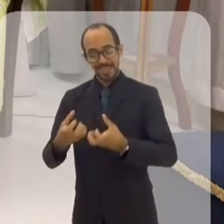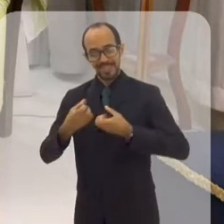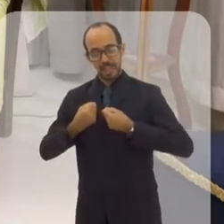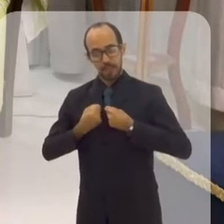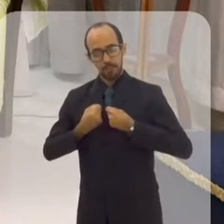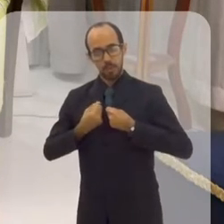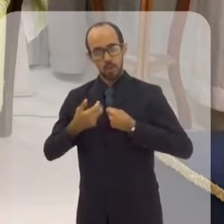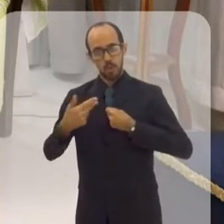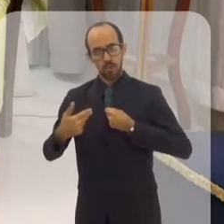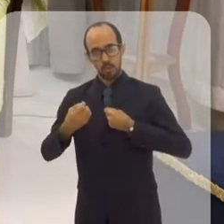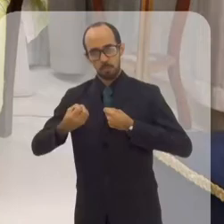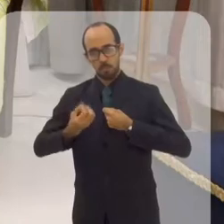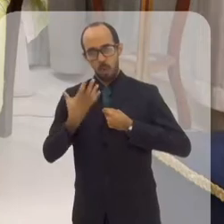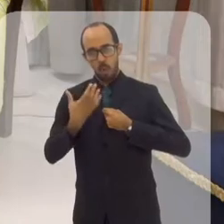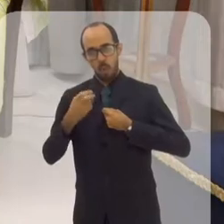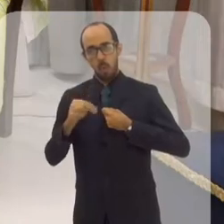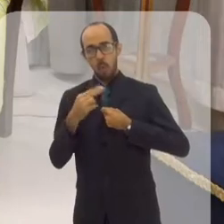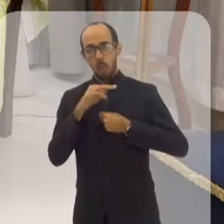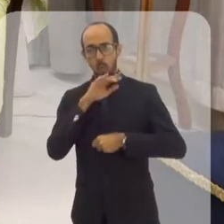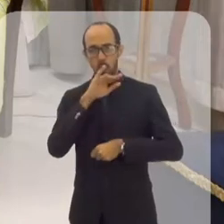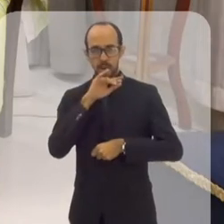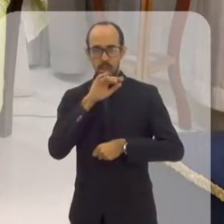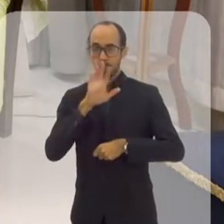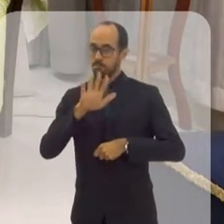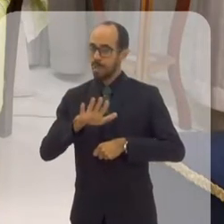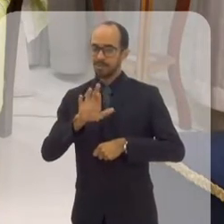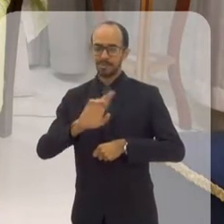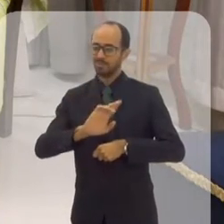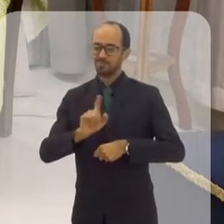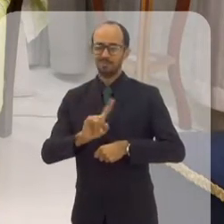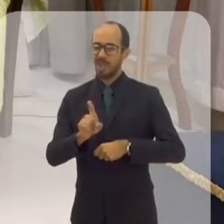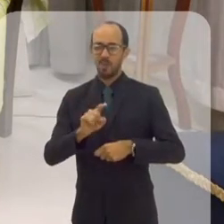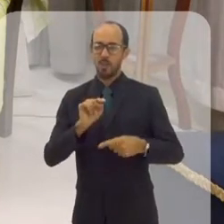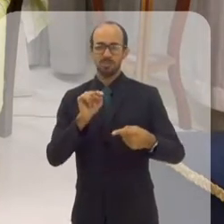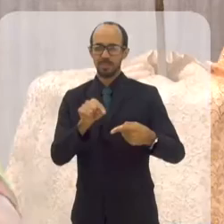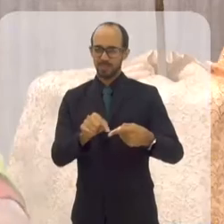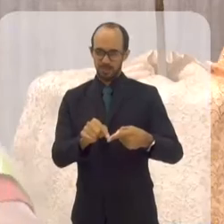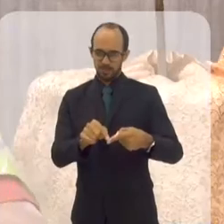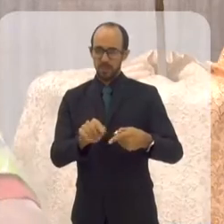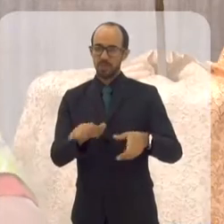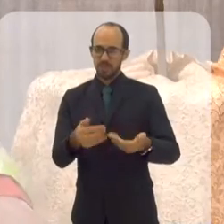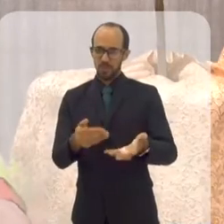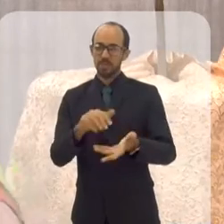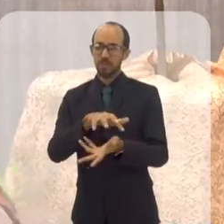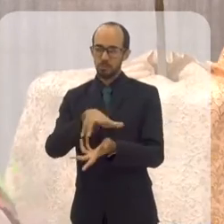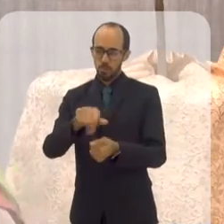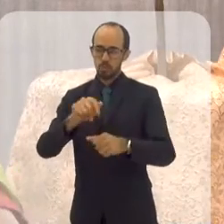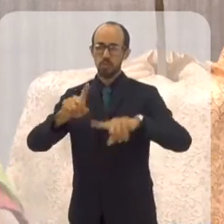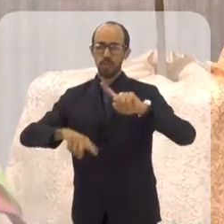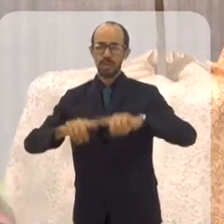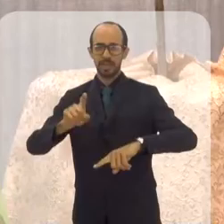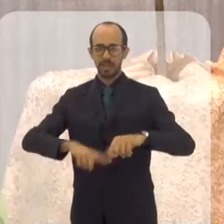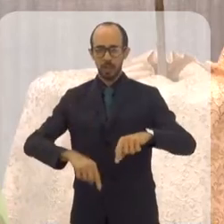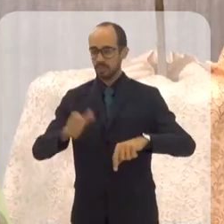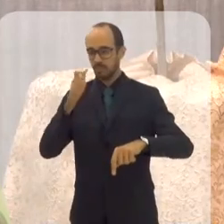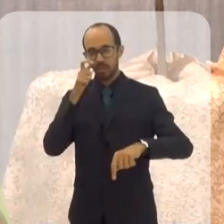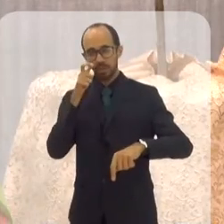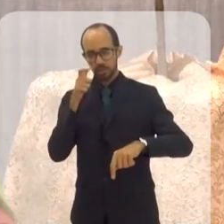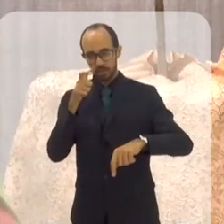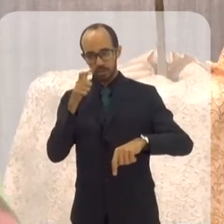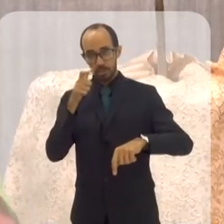coisas boas e coisas ruins e isso não é a neta porque porque você vai estar enredado nesse mundo material nesses